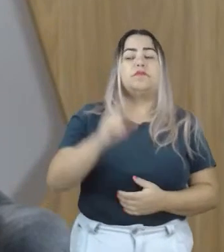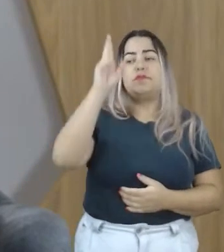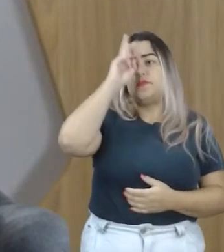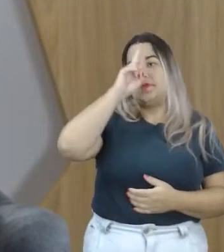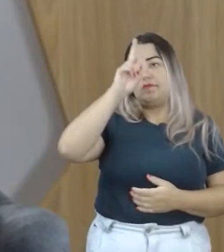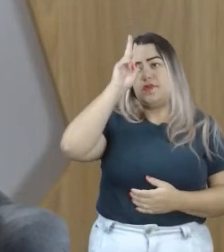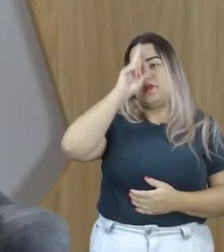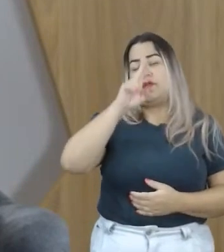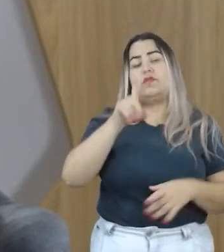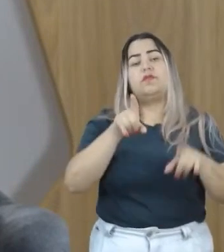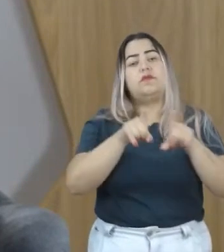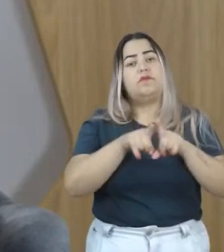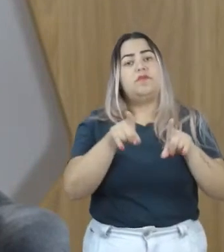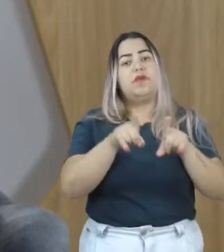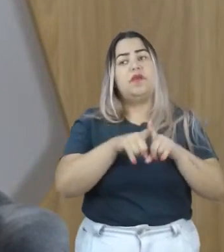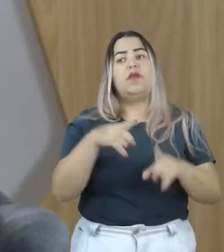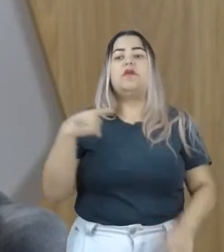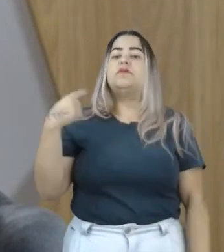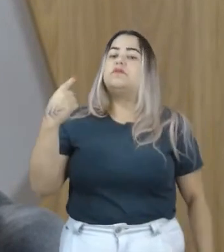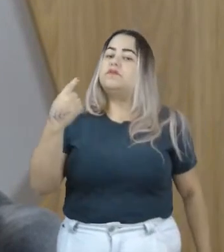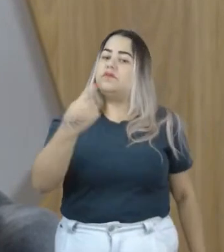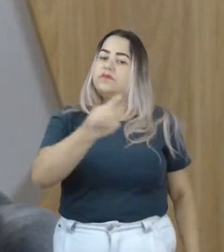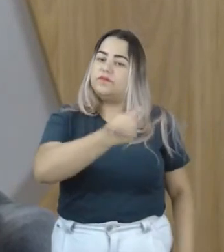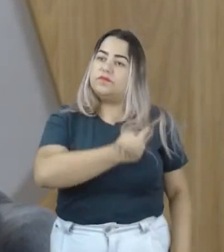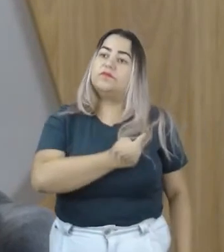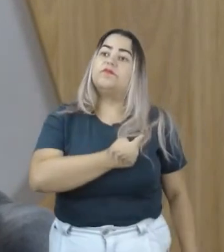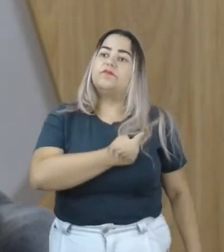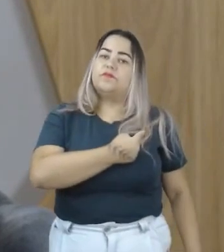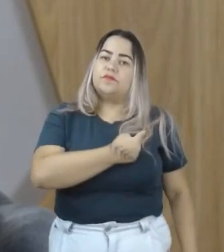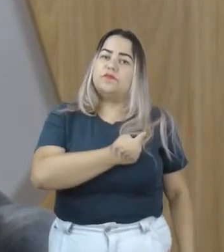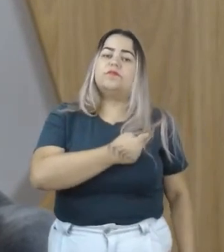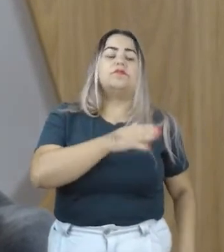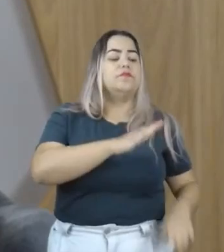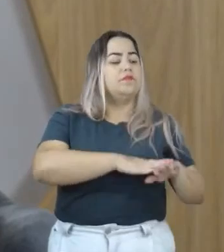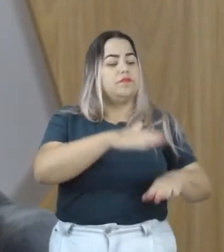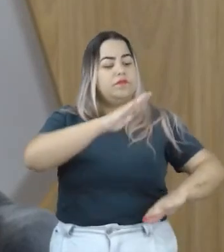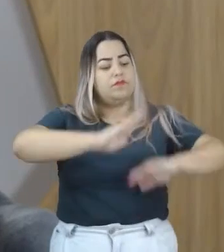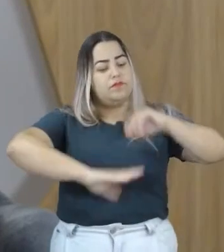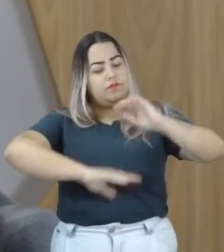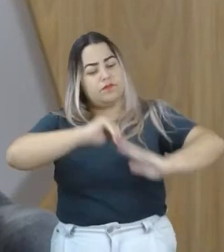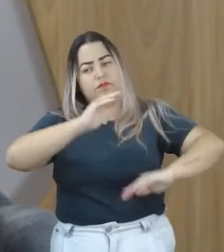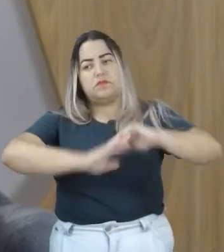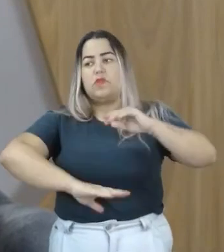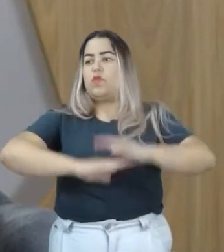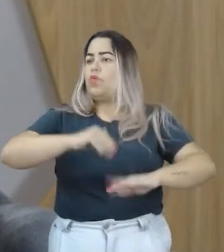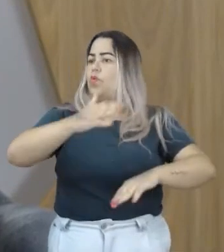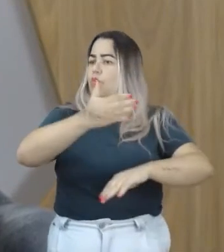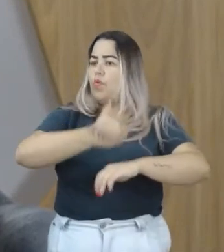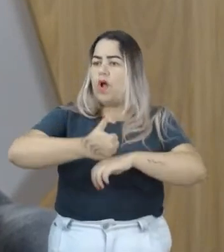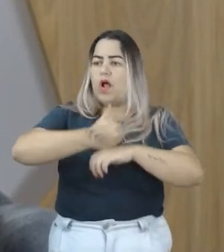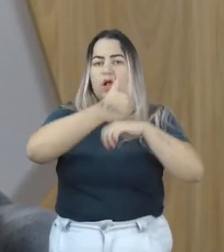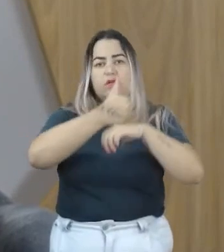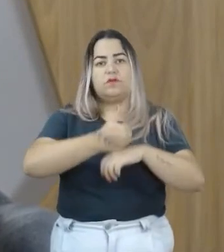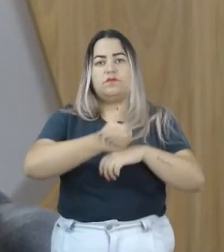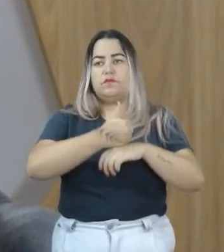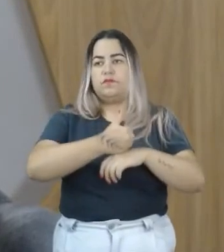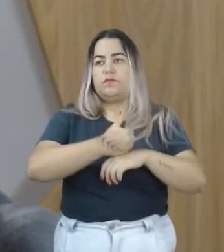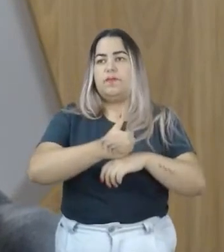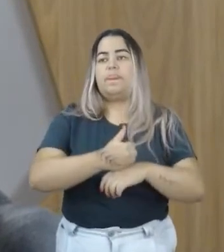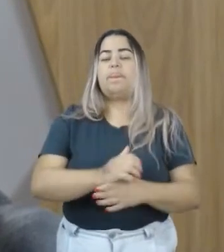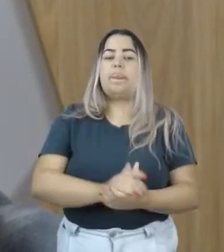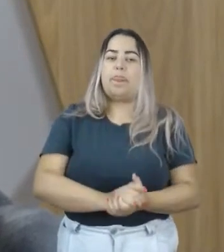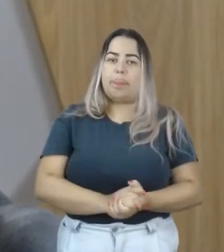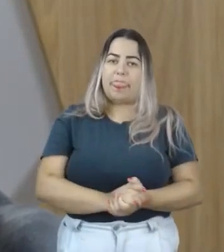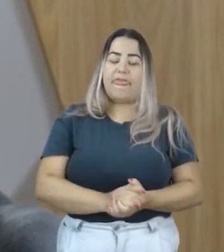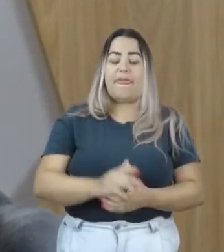também que nós precisamos, a cada dia, mais profissionais qualificados e mais especializados. Então,